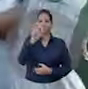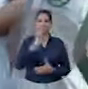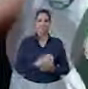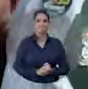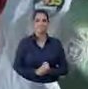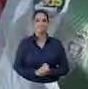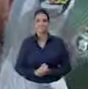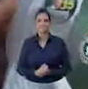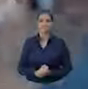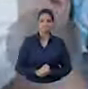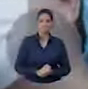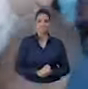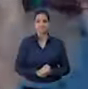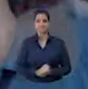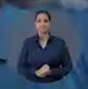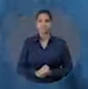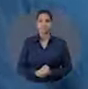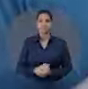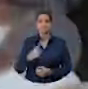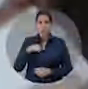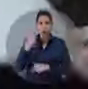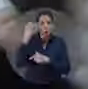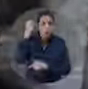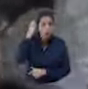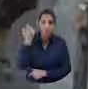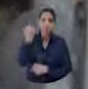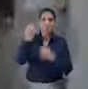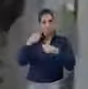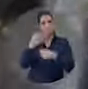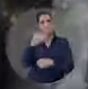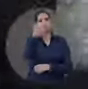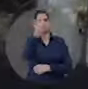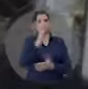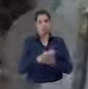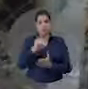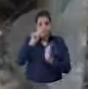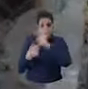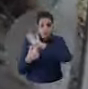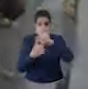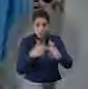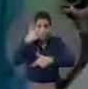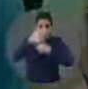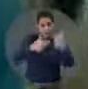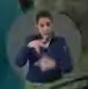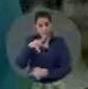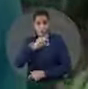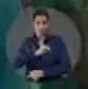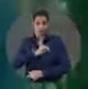Estou todo com vocês. O nosso trabalho precisa de vocês, cara.